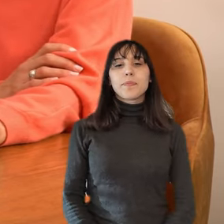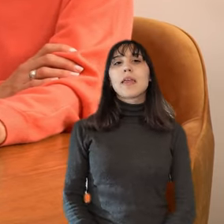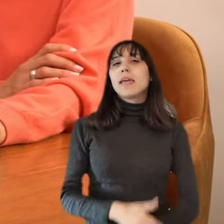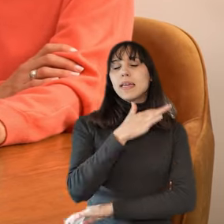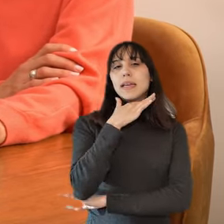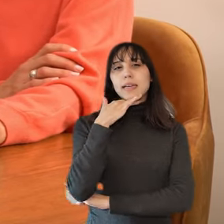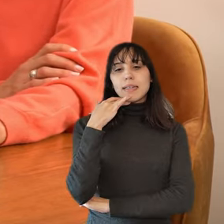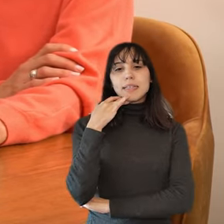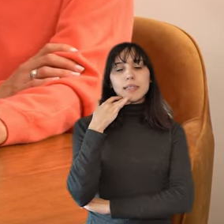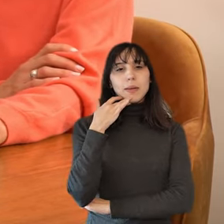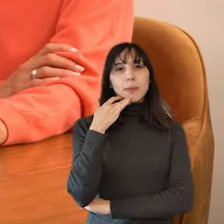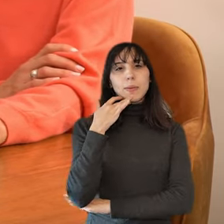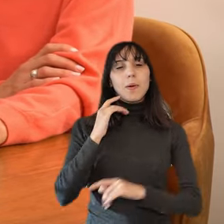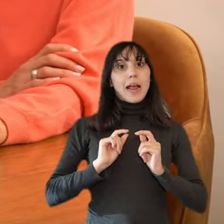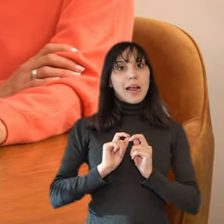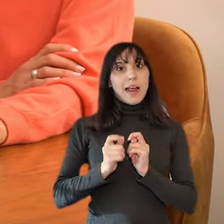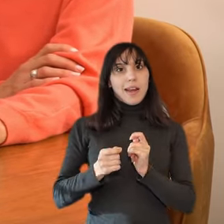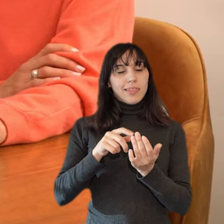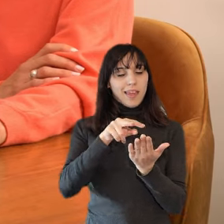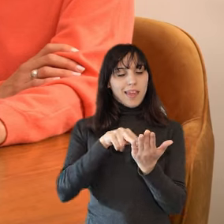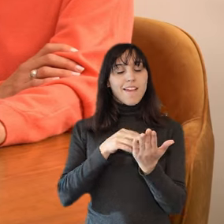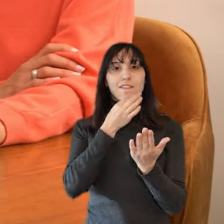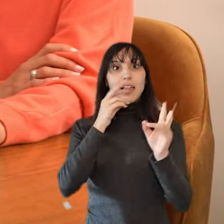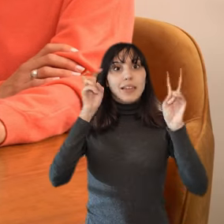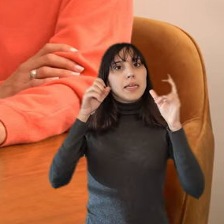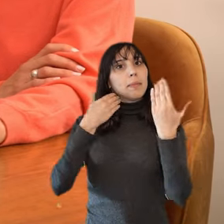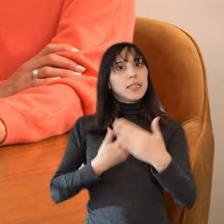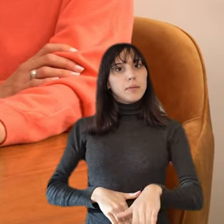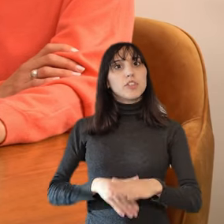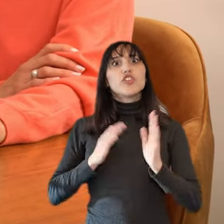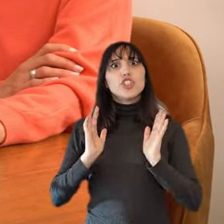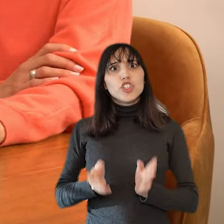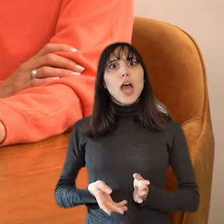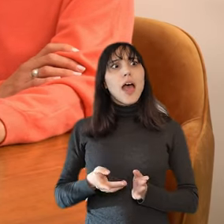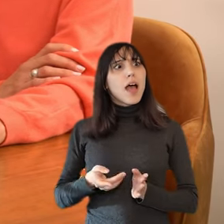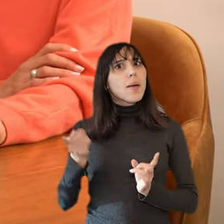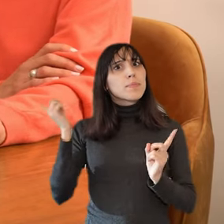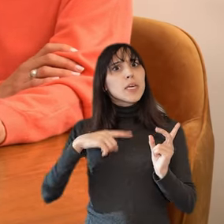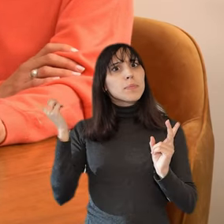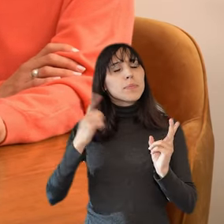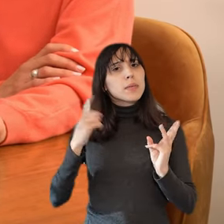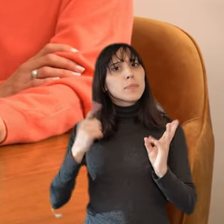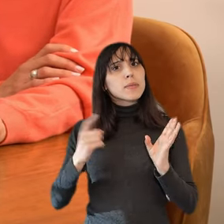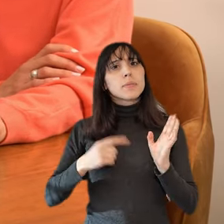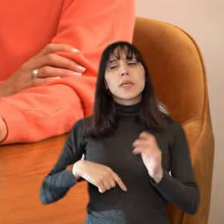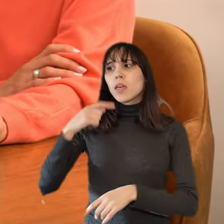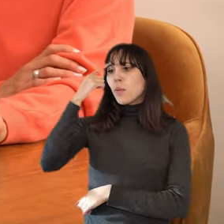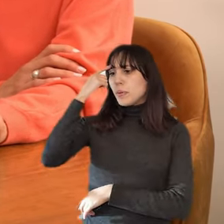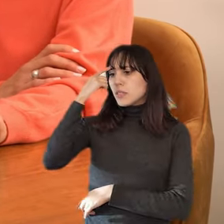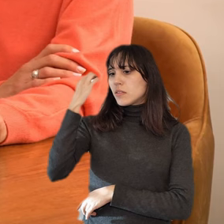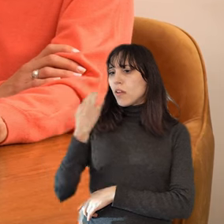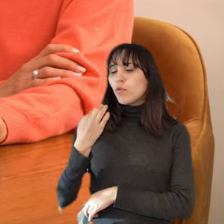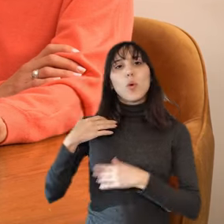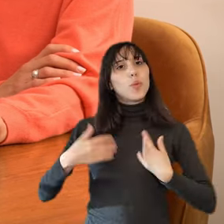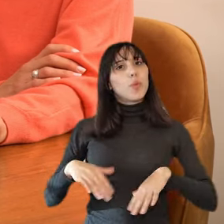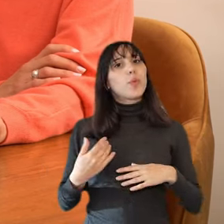curioso que esta carta que que fala sobre os limites tem saído muitas vezes estava aqui a pensar o quanto é